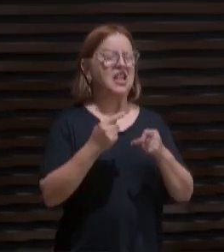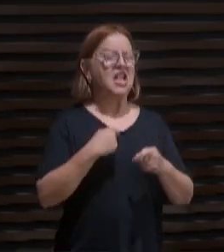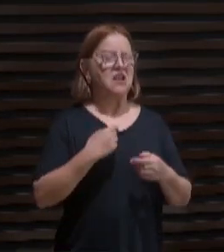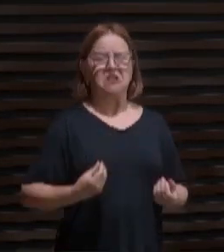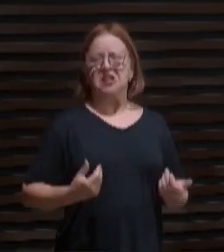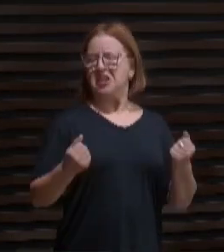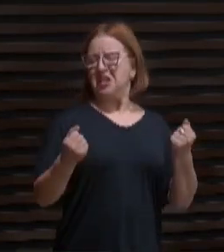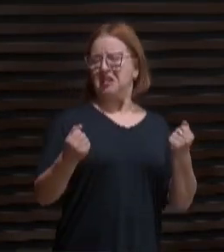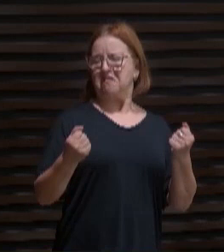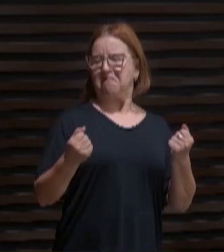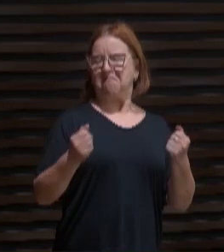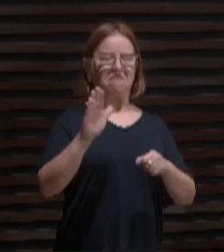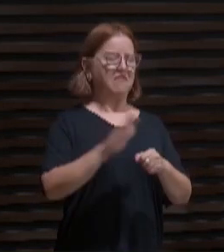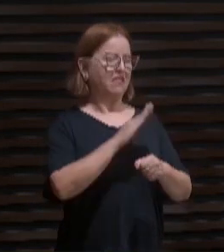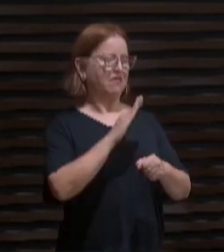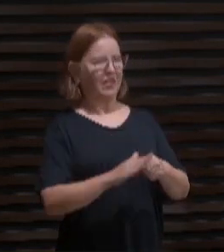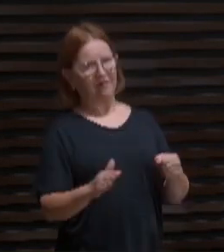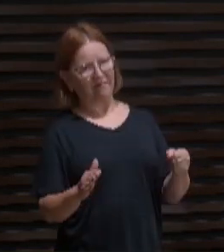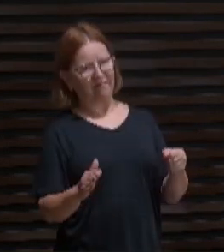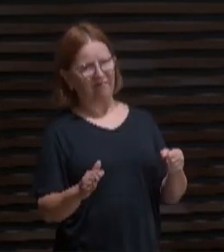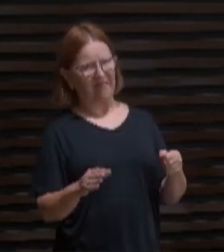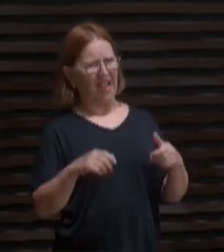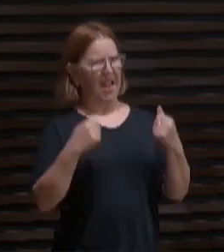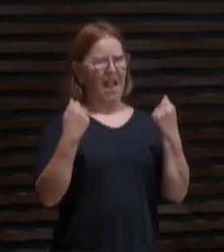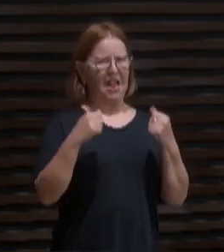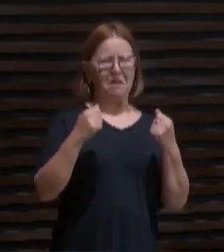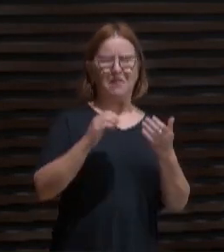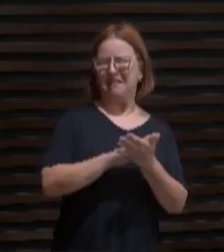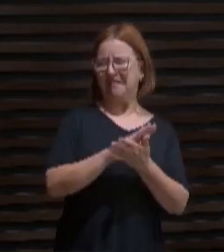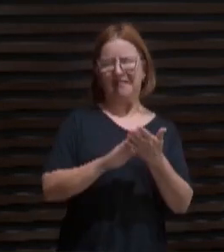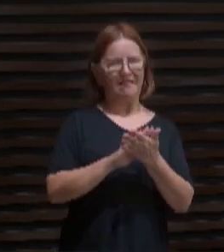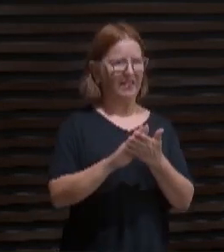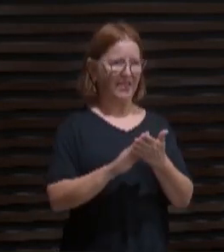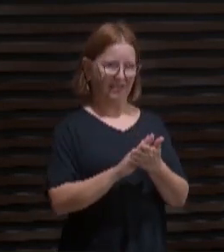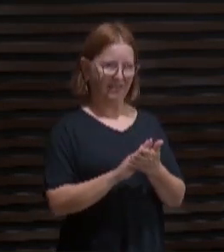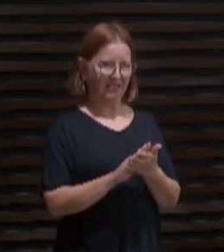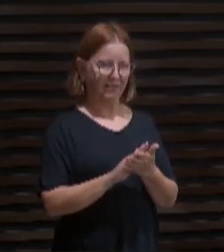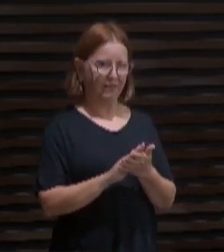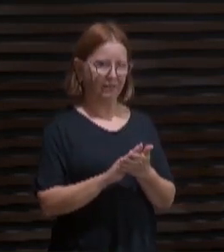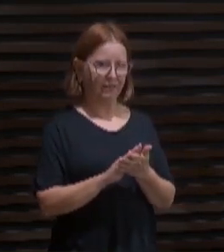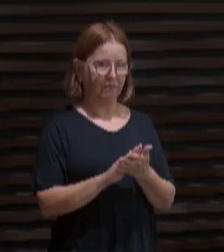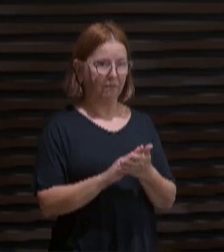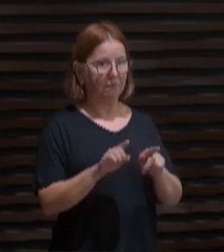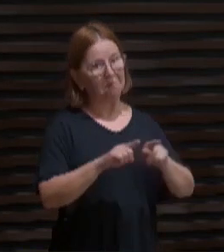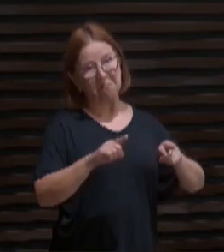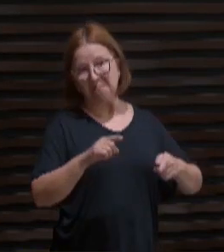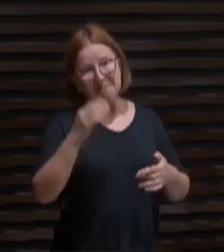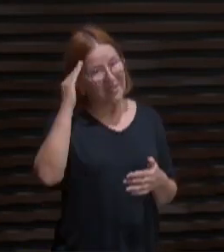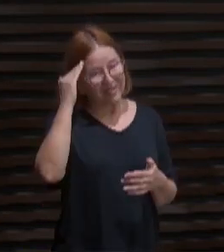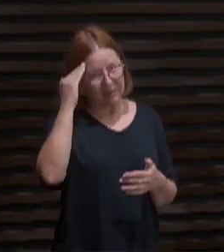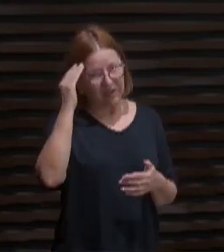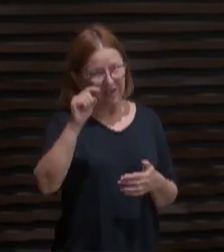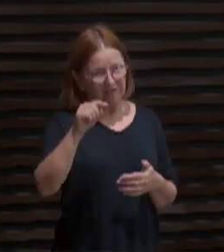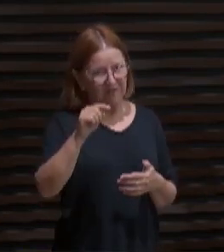sou abastado, não preciso de coisa alguma, e nem sabes que tu